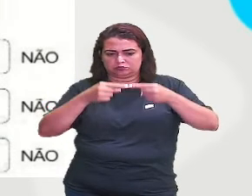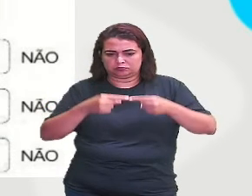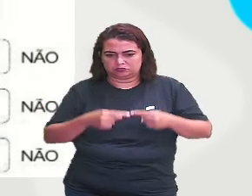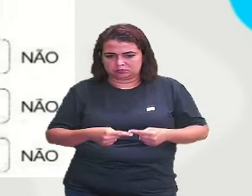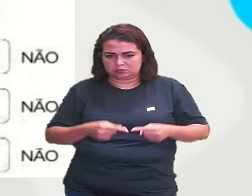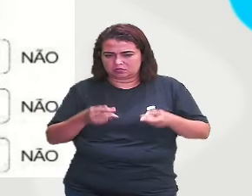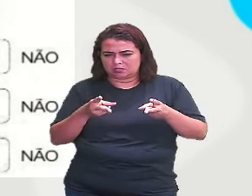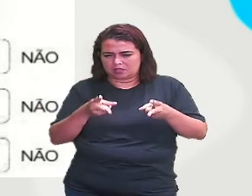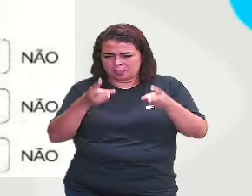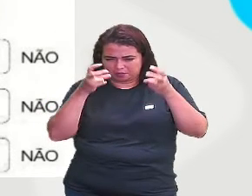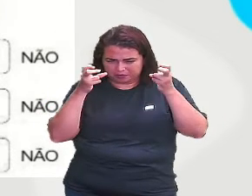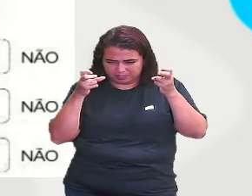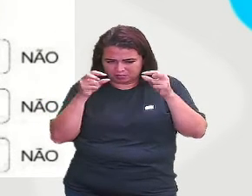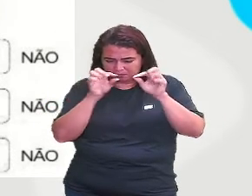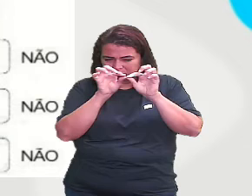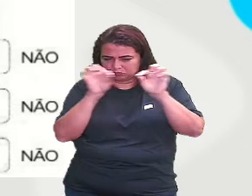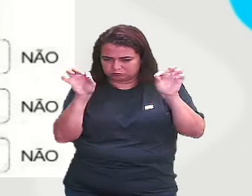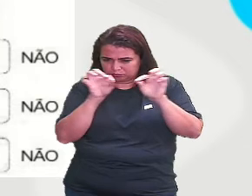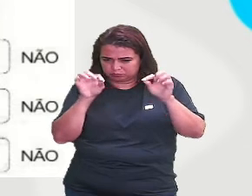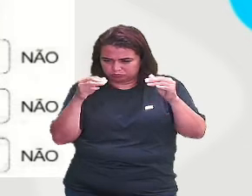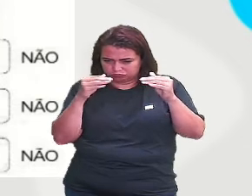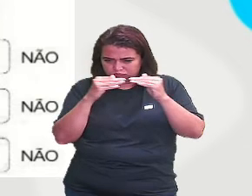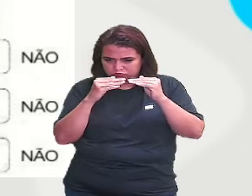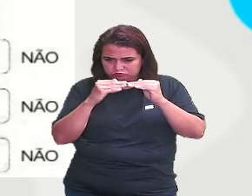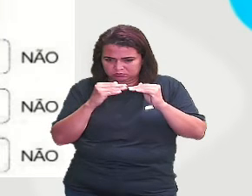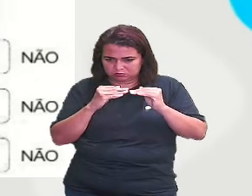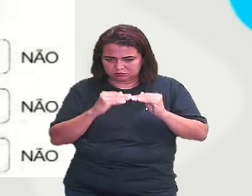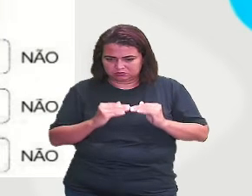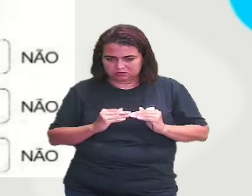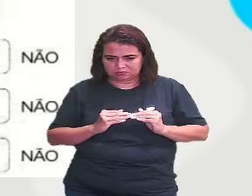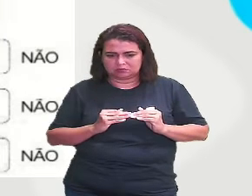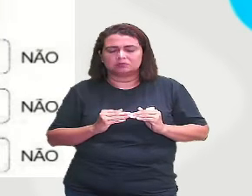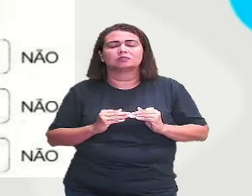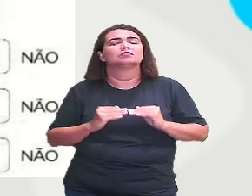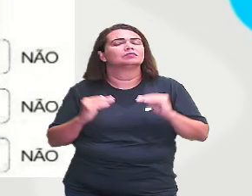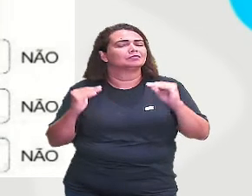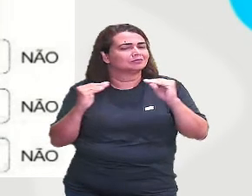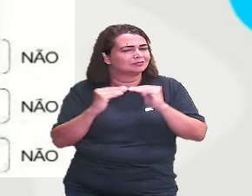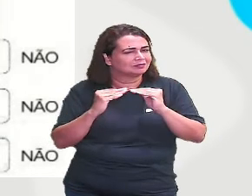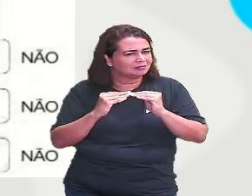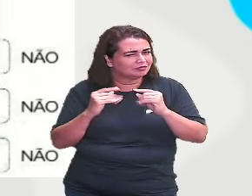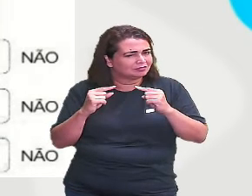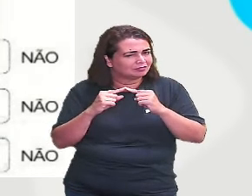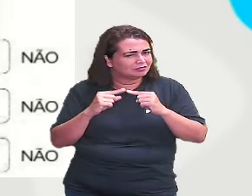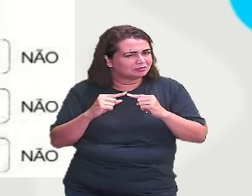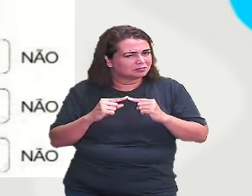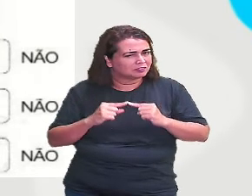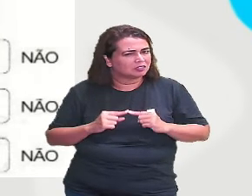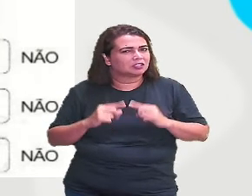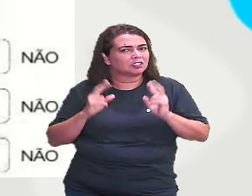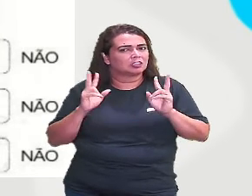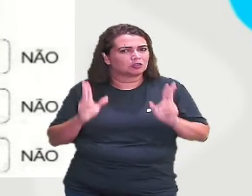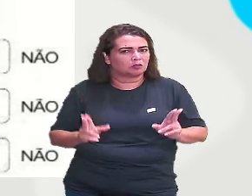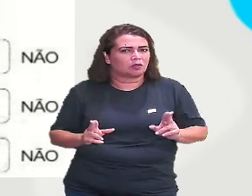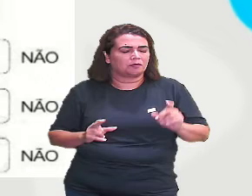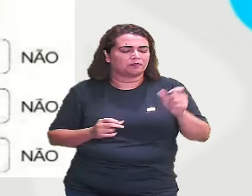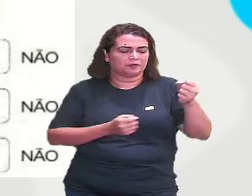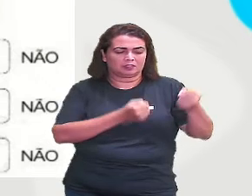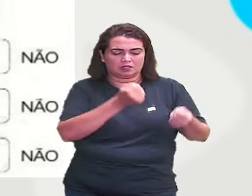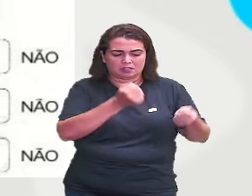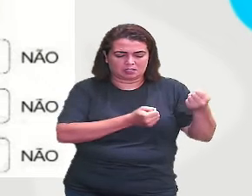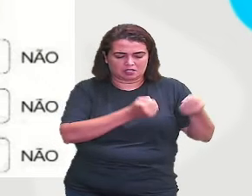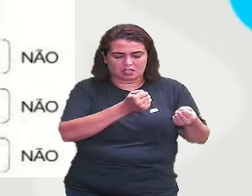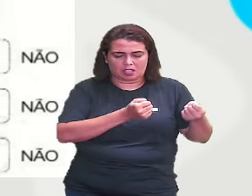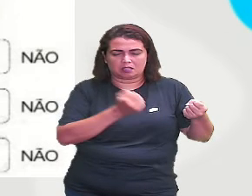gente percebe que a quantidade de crianças e de carrinhos é igual, tem a